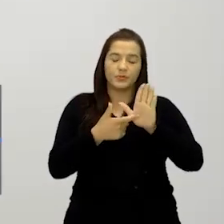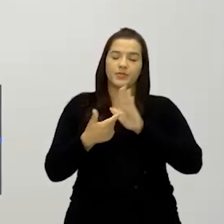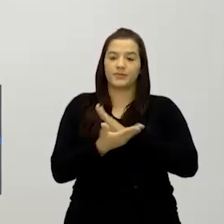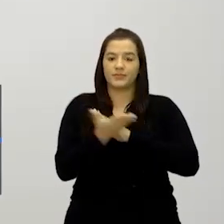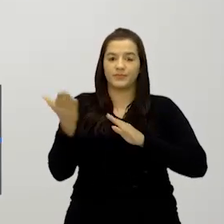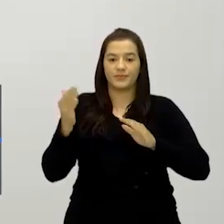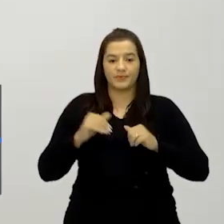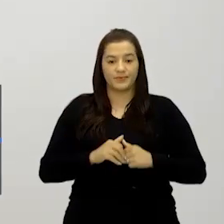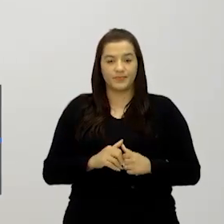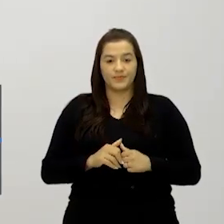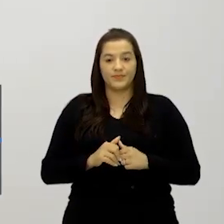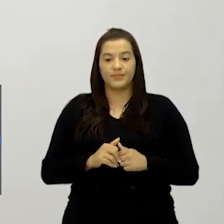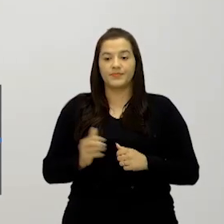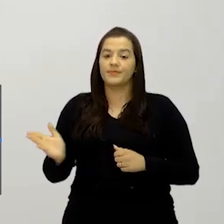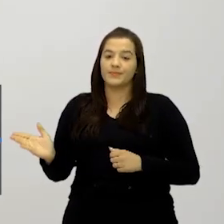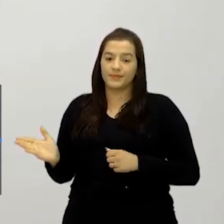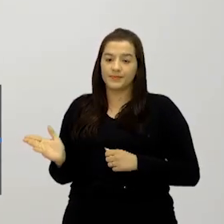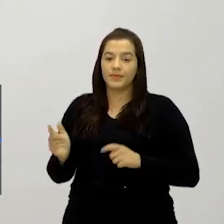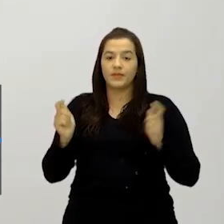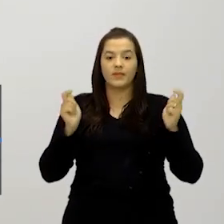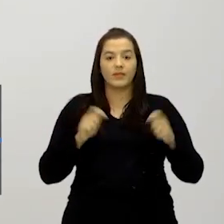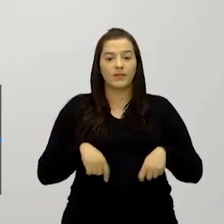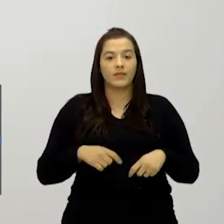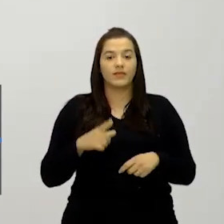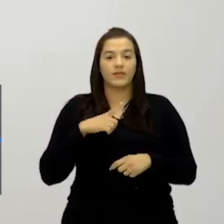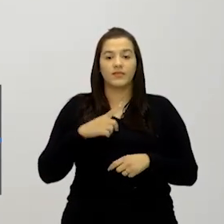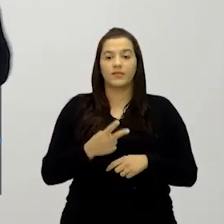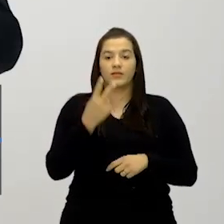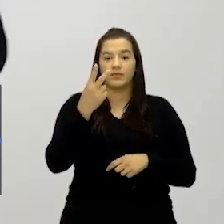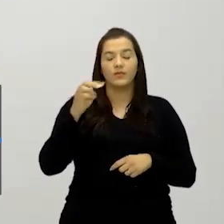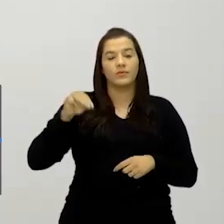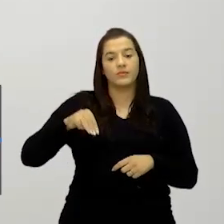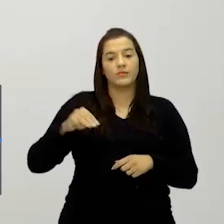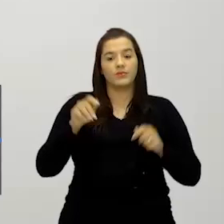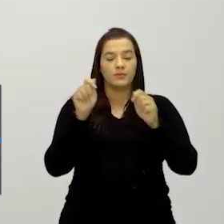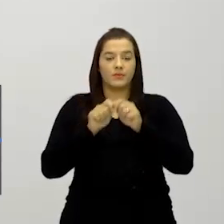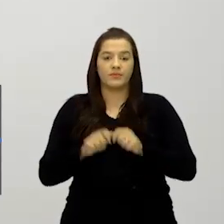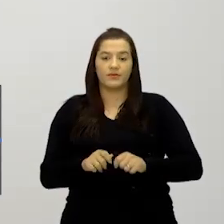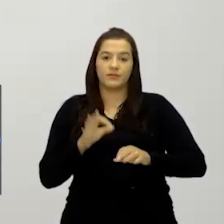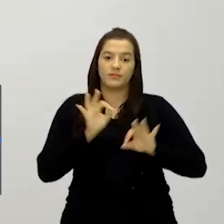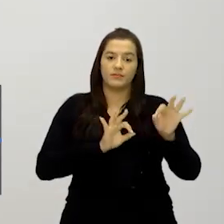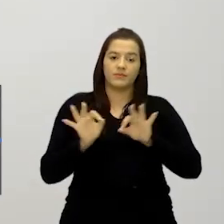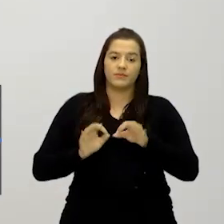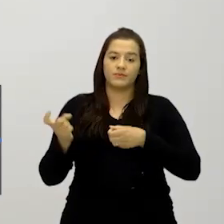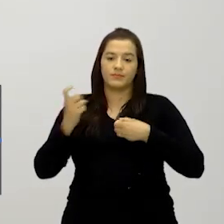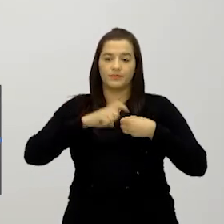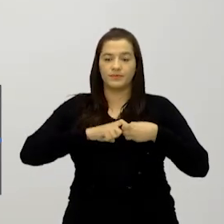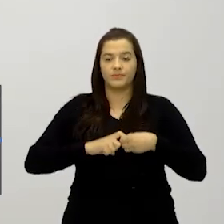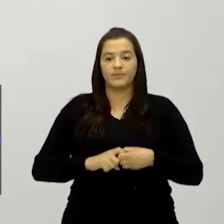o que vocês têm feito, tá bom? Vocês vão ter aí, então, 2 minutinhos pra fazer aí no seu caderninho e eu já volto.